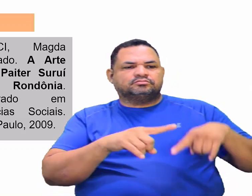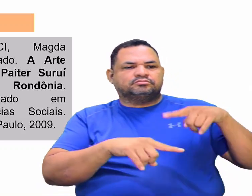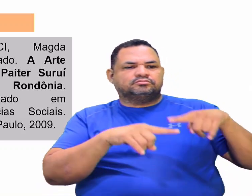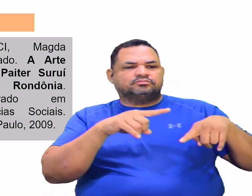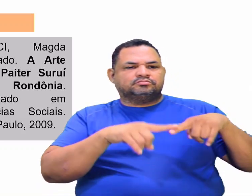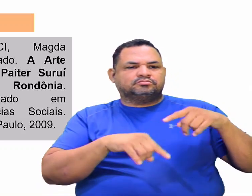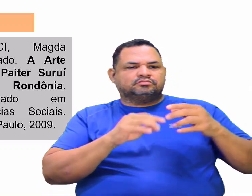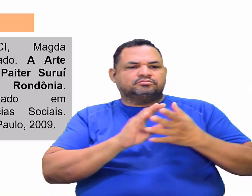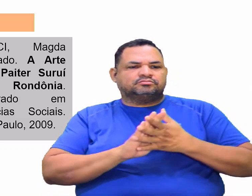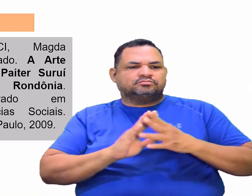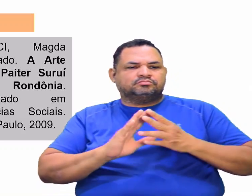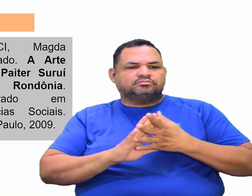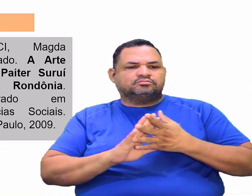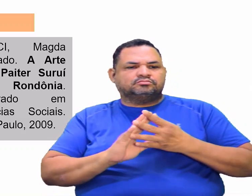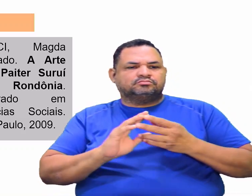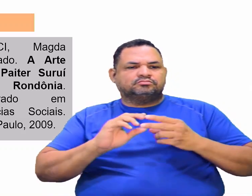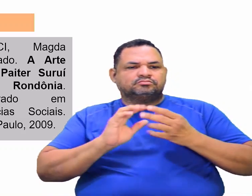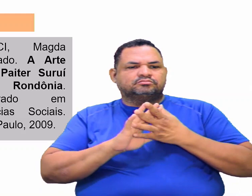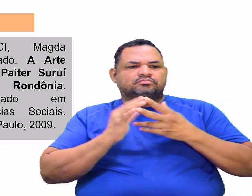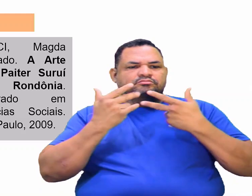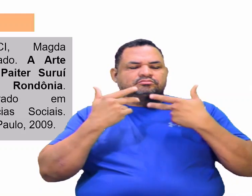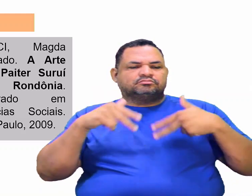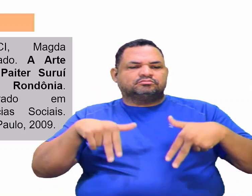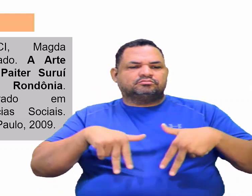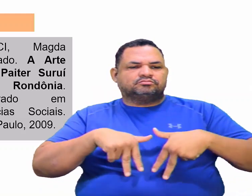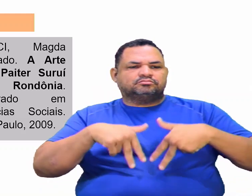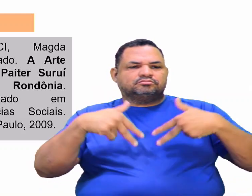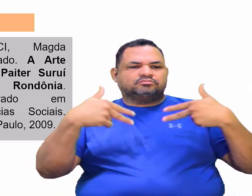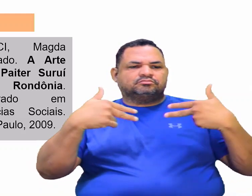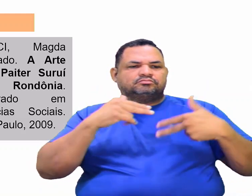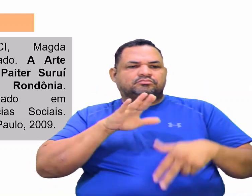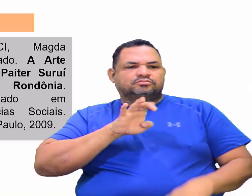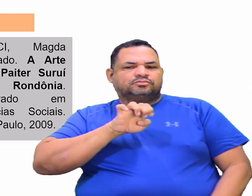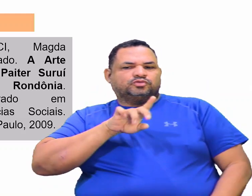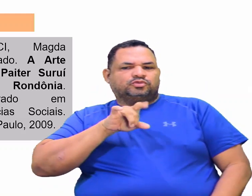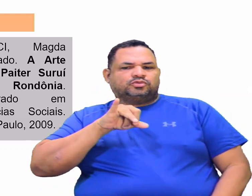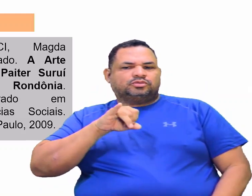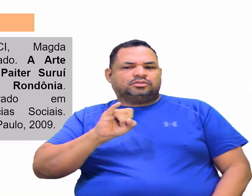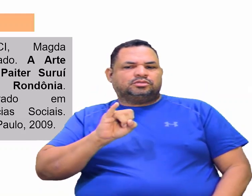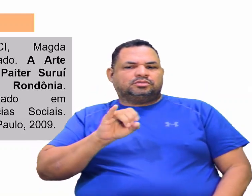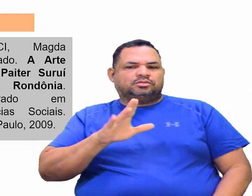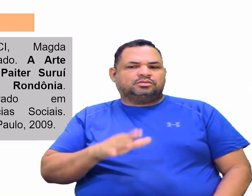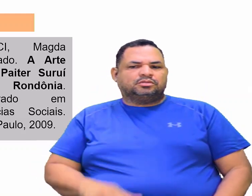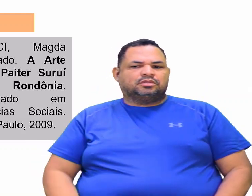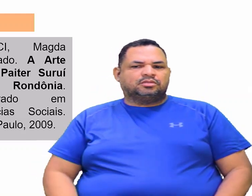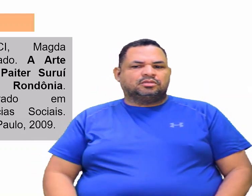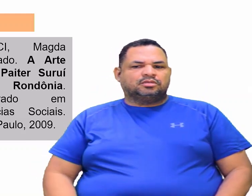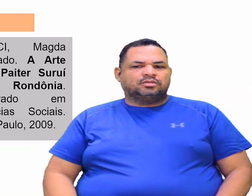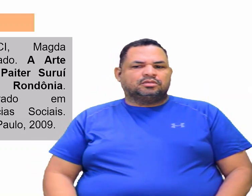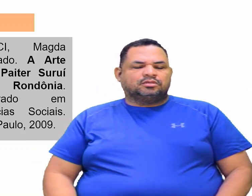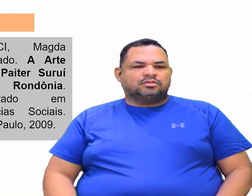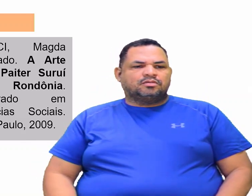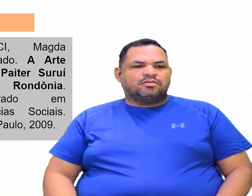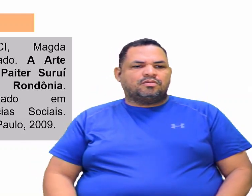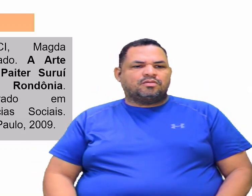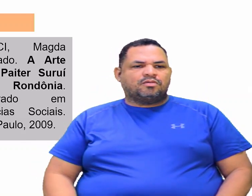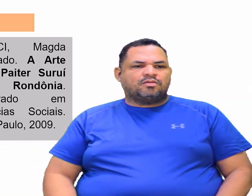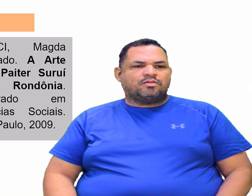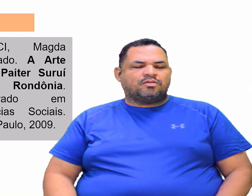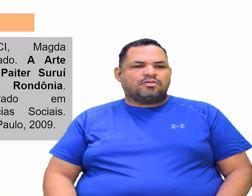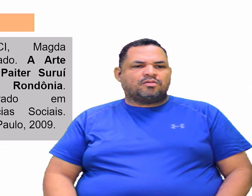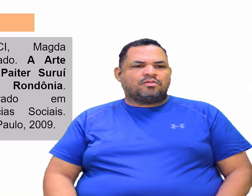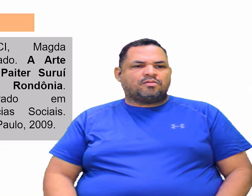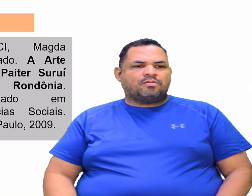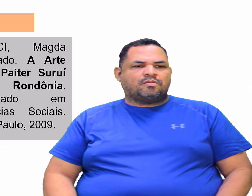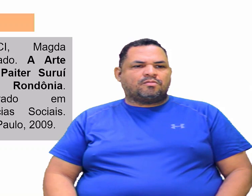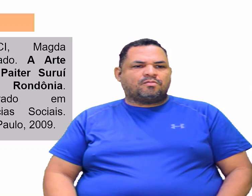etnia Suruí colocadas aí né nessa espécie de